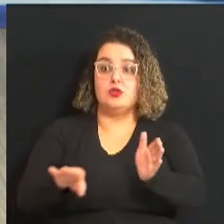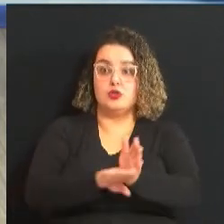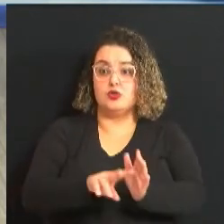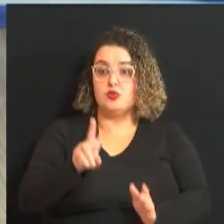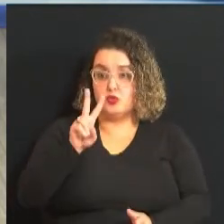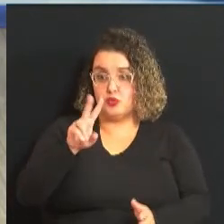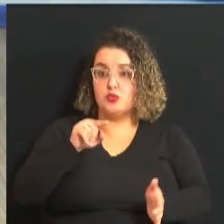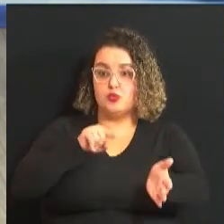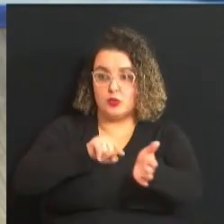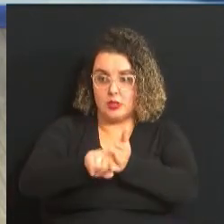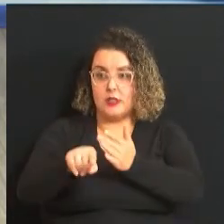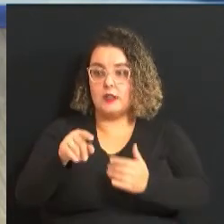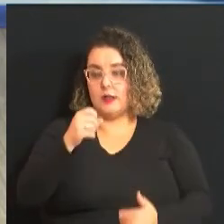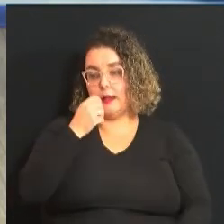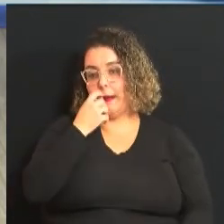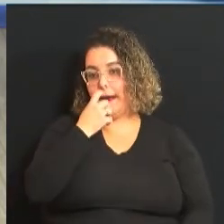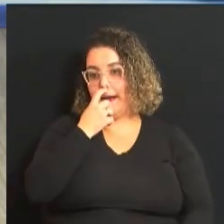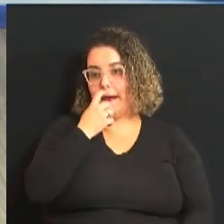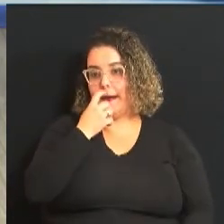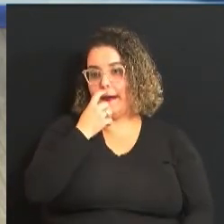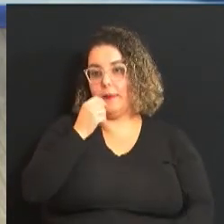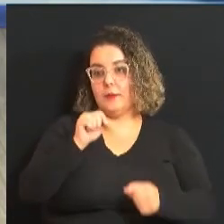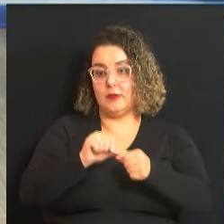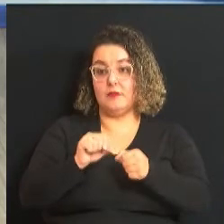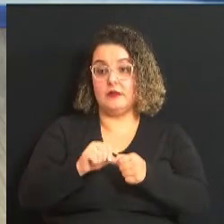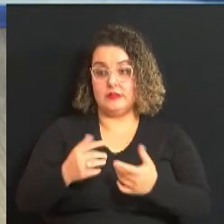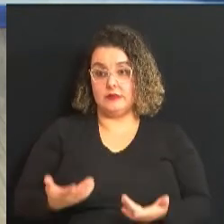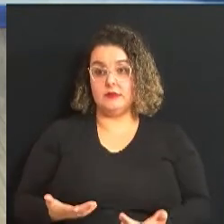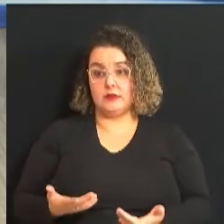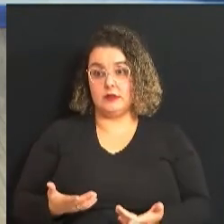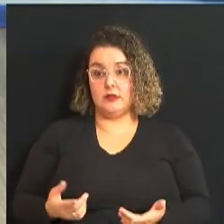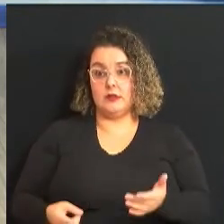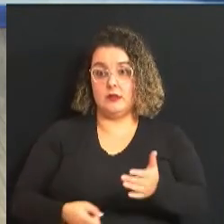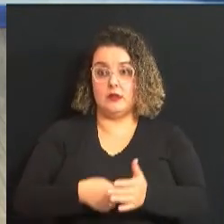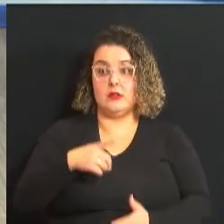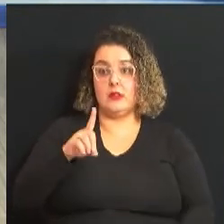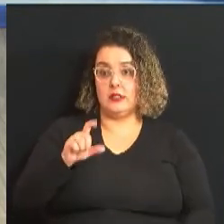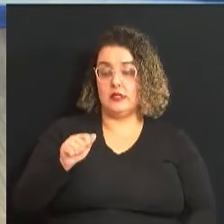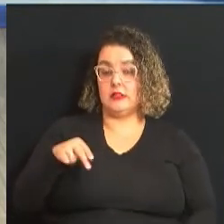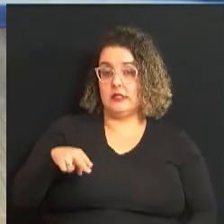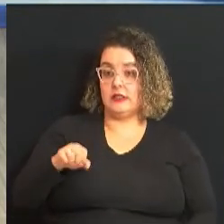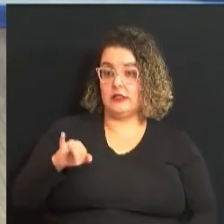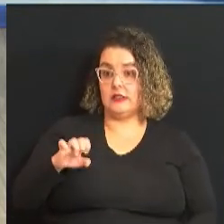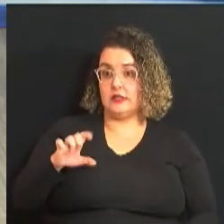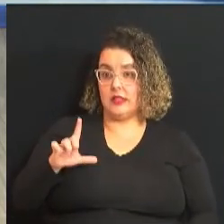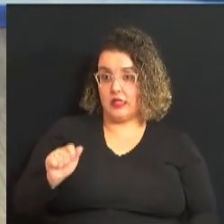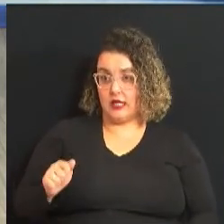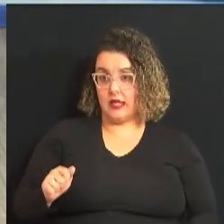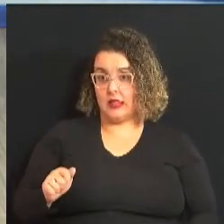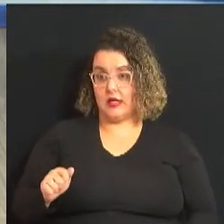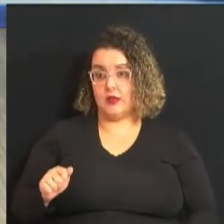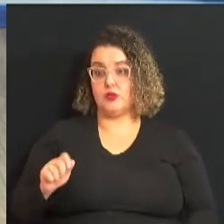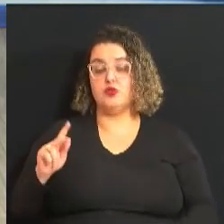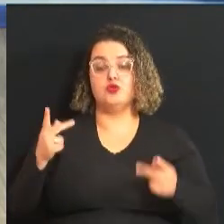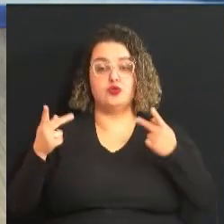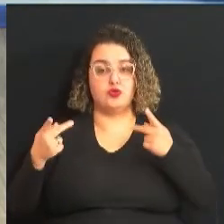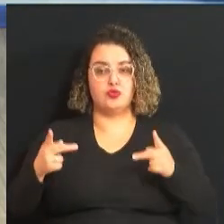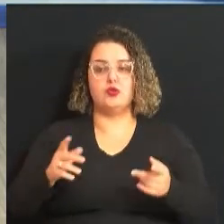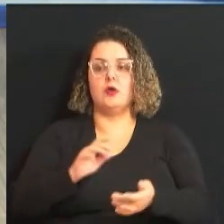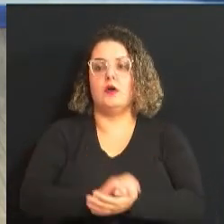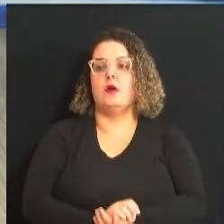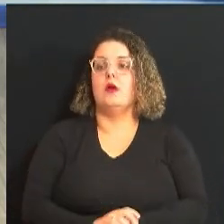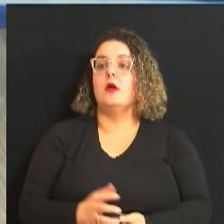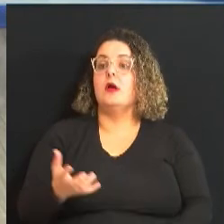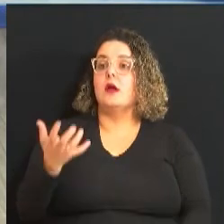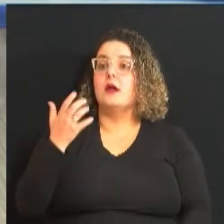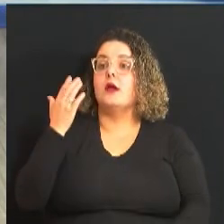duas perguntas aqui para eu fazer. Eu vou fazer primeiro a da Daniela, do Bom Retiro de Hortolândia. Quero parar